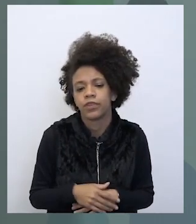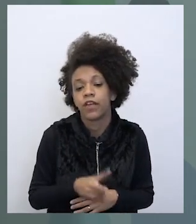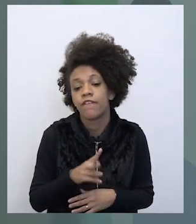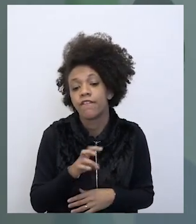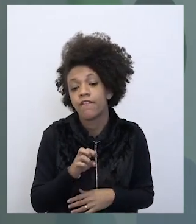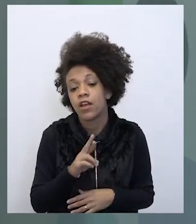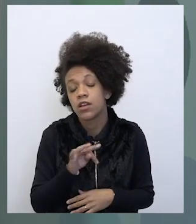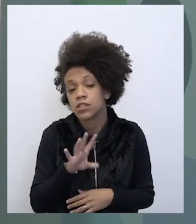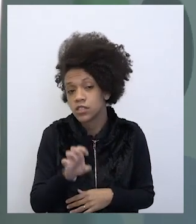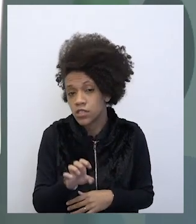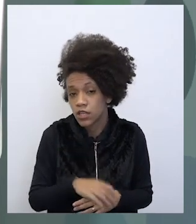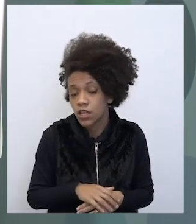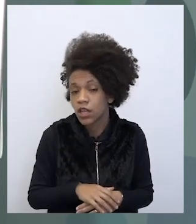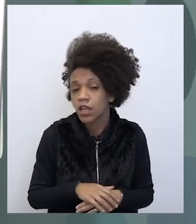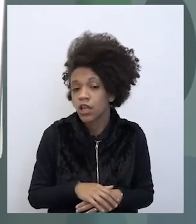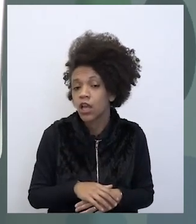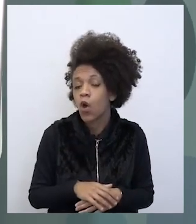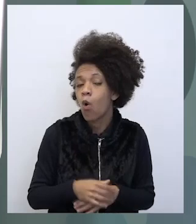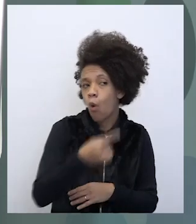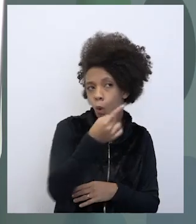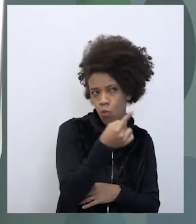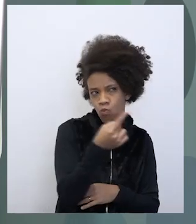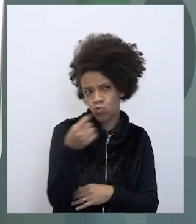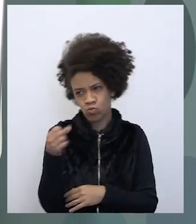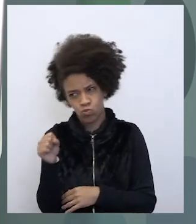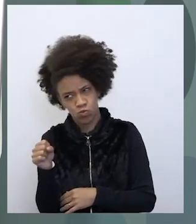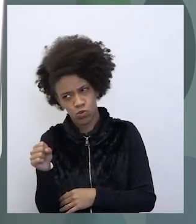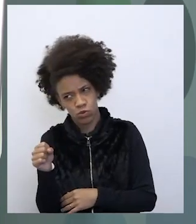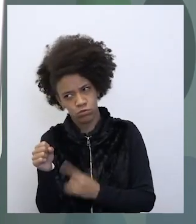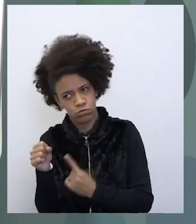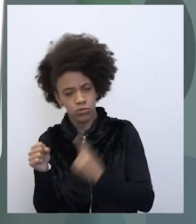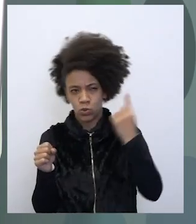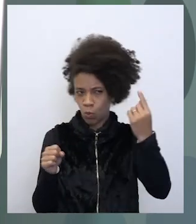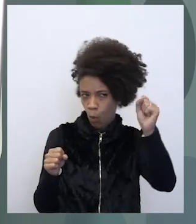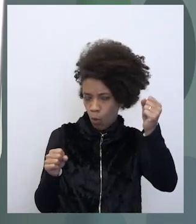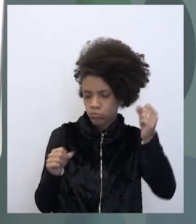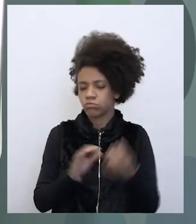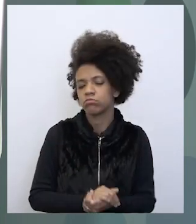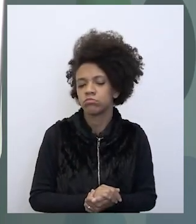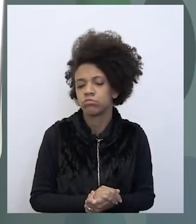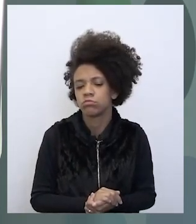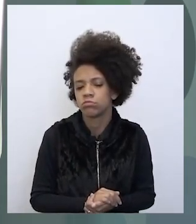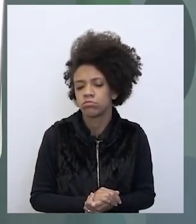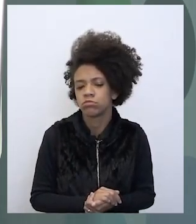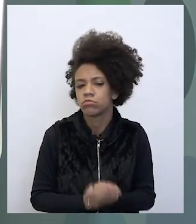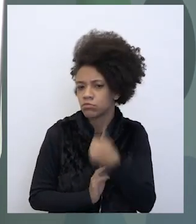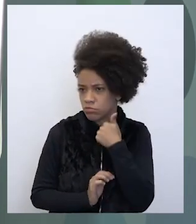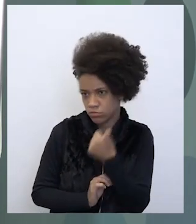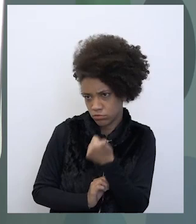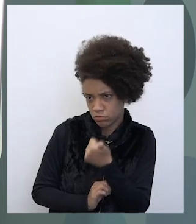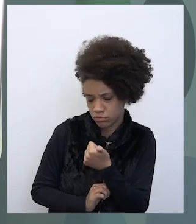vértice, coordenadas 1 com 8. Então, o meu vértice V é 1 e 8. Tudo